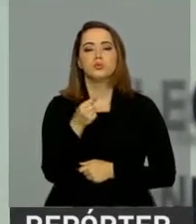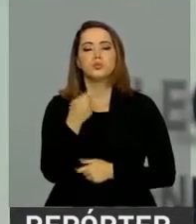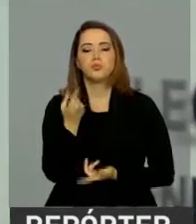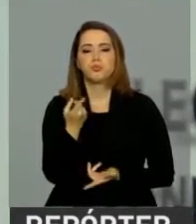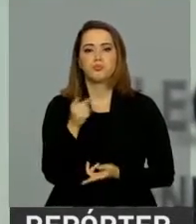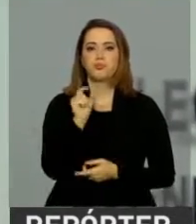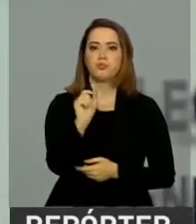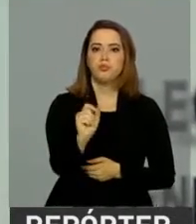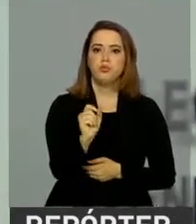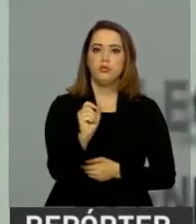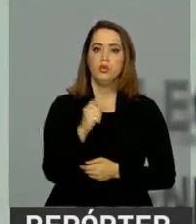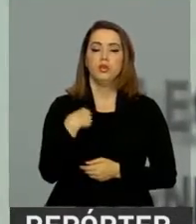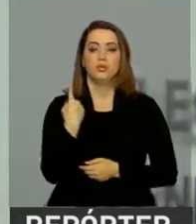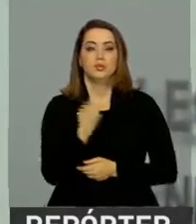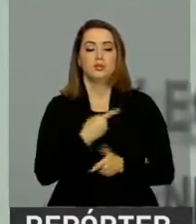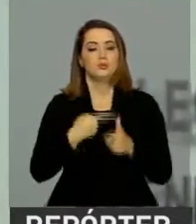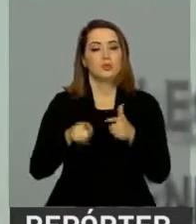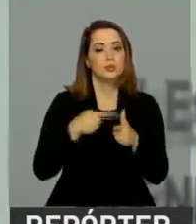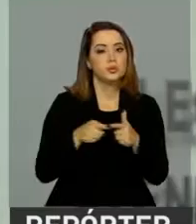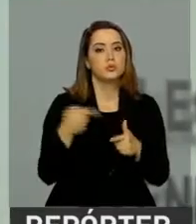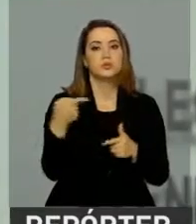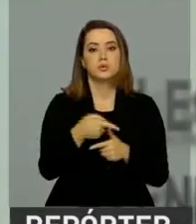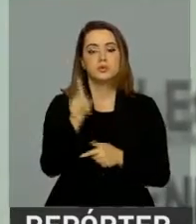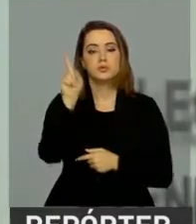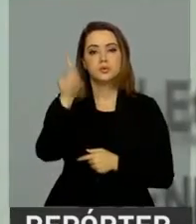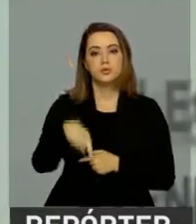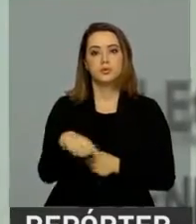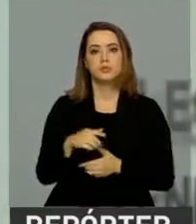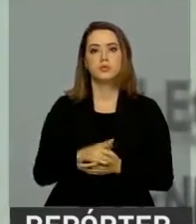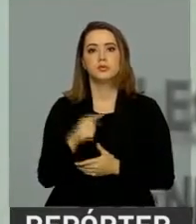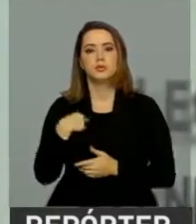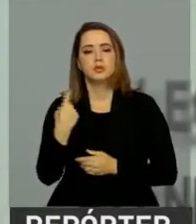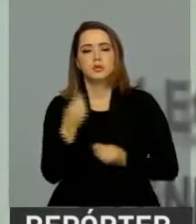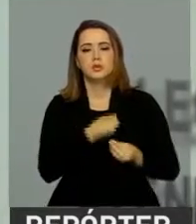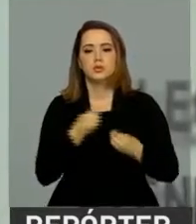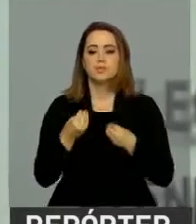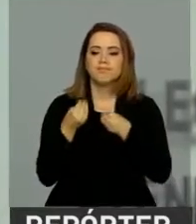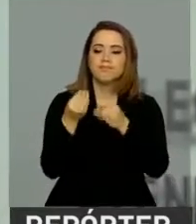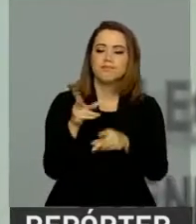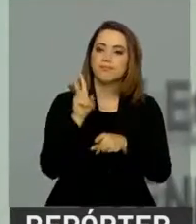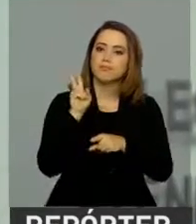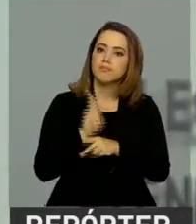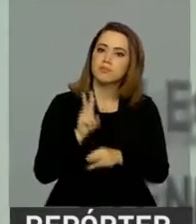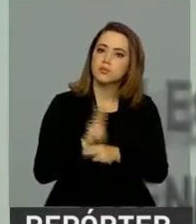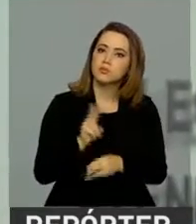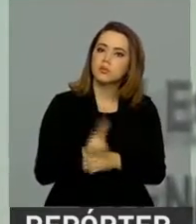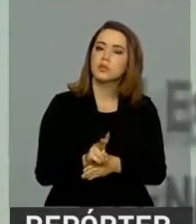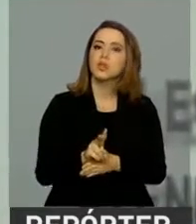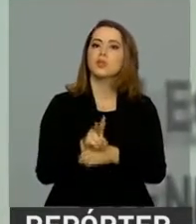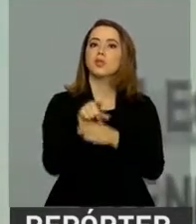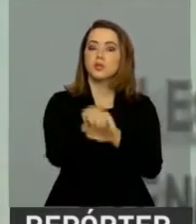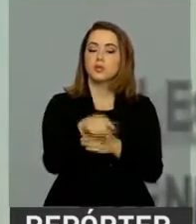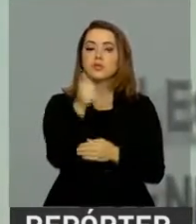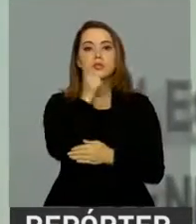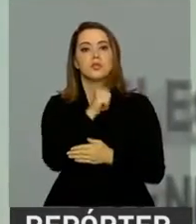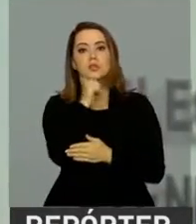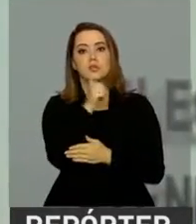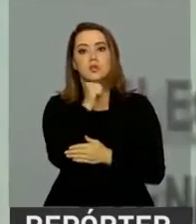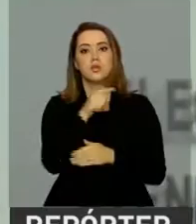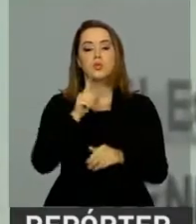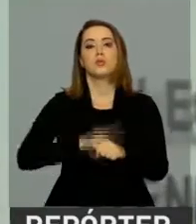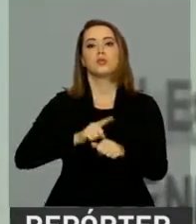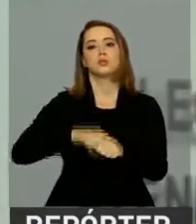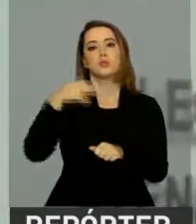Os desafios ainda é nós efetivamente conferirmos proteção a essa mulher no momento que ela nos procura. Então seria